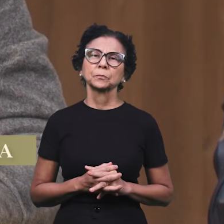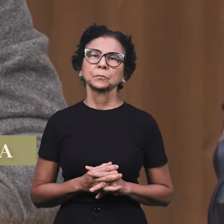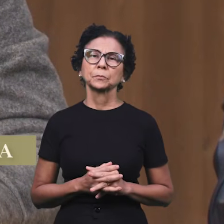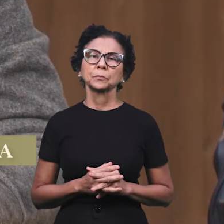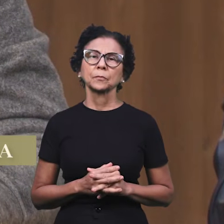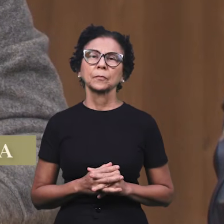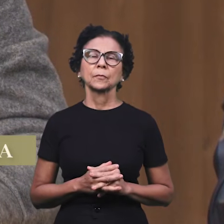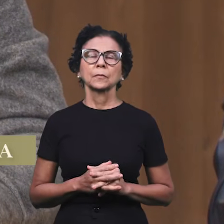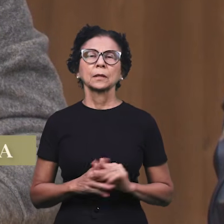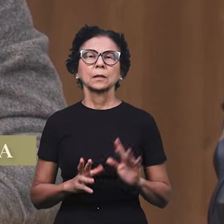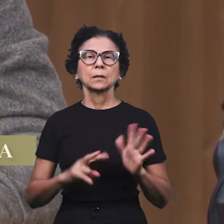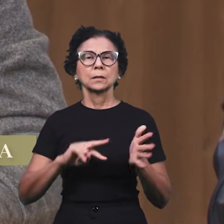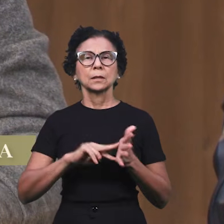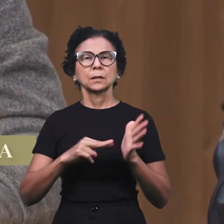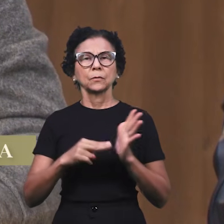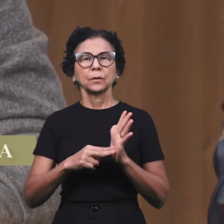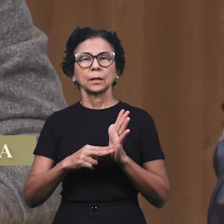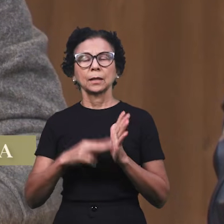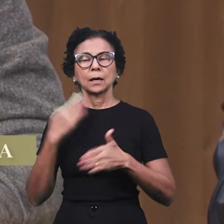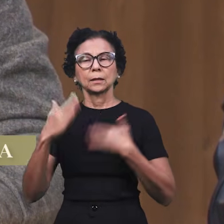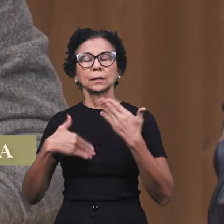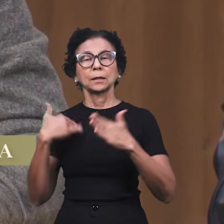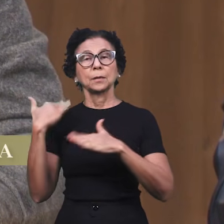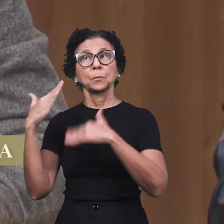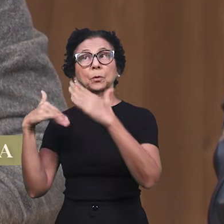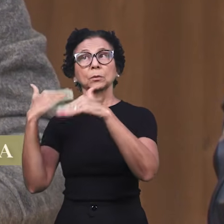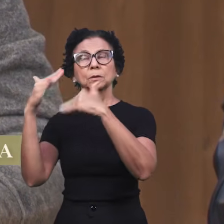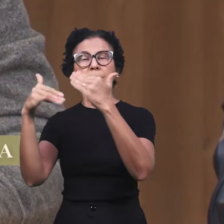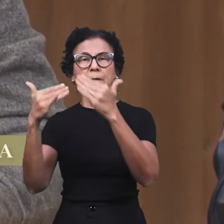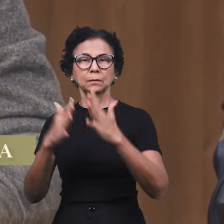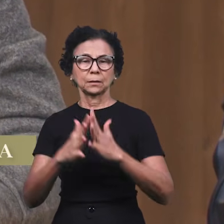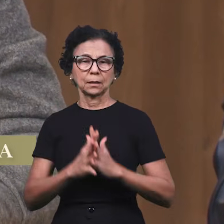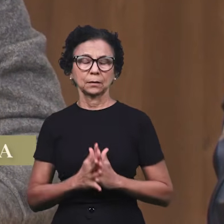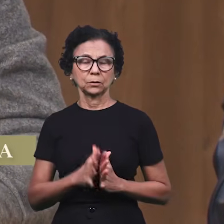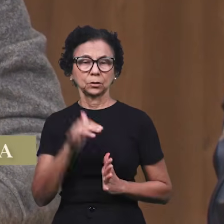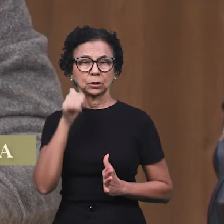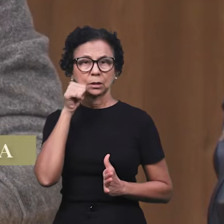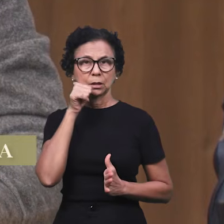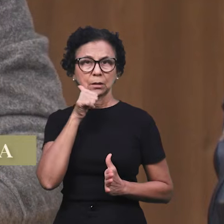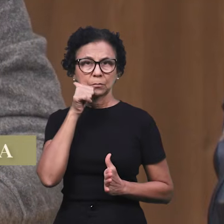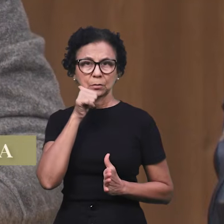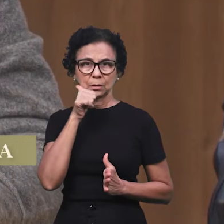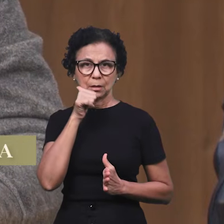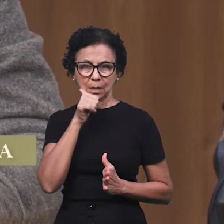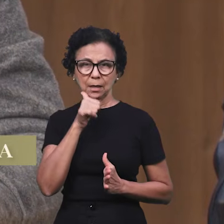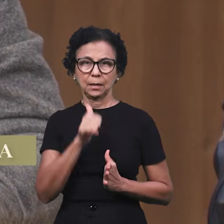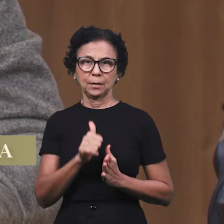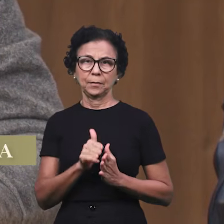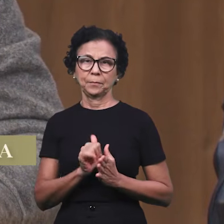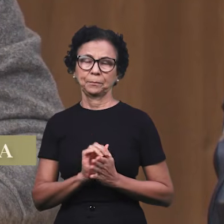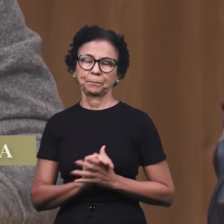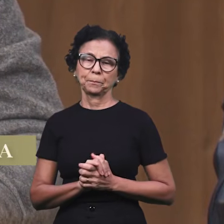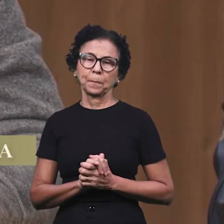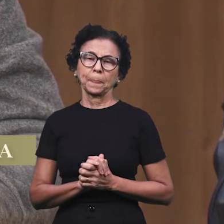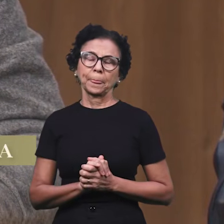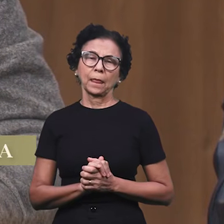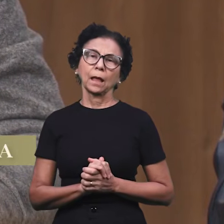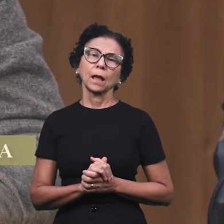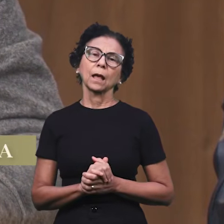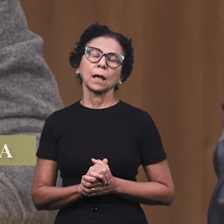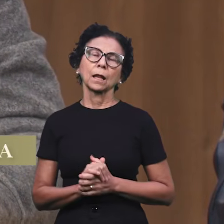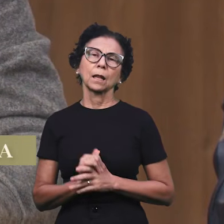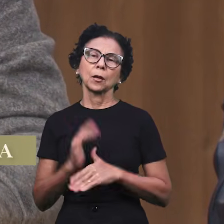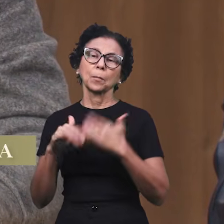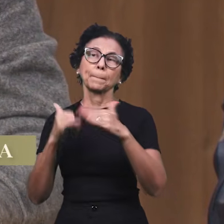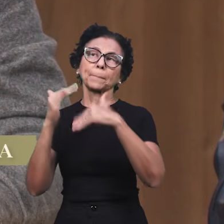casa, ela é próspera, né? Ela sabe administrar, ela trabalha na economia